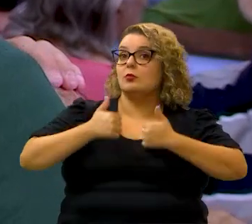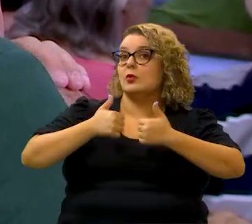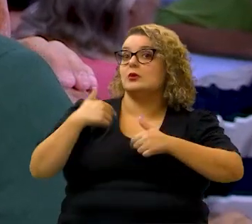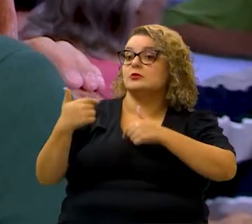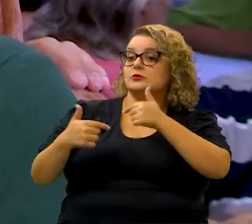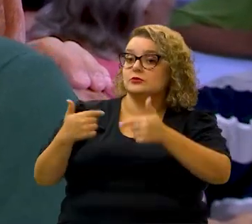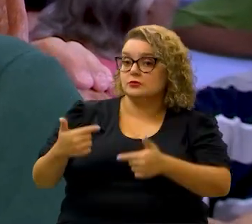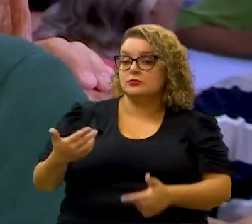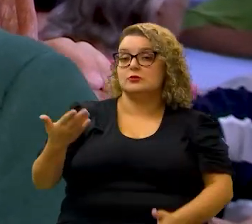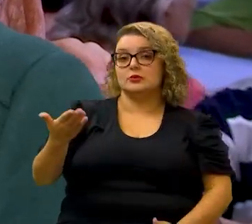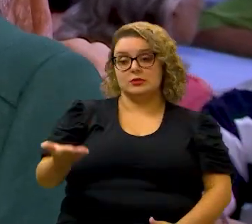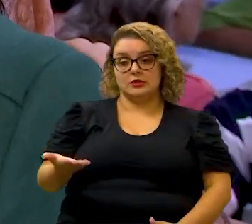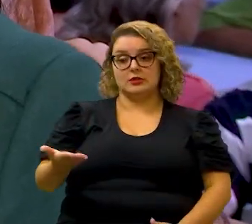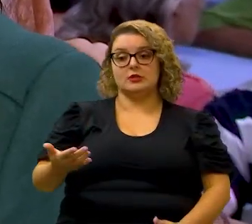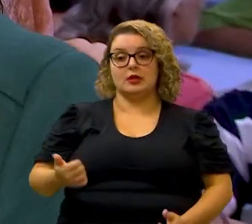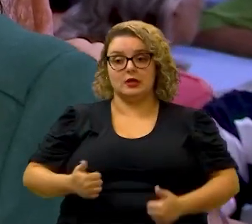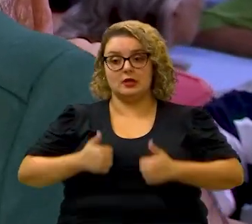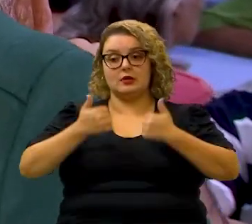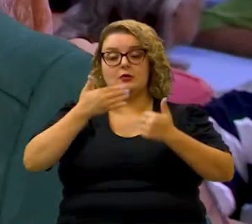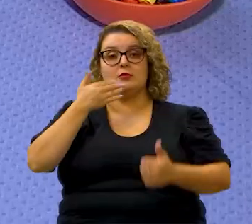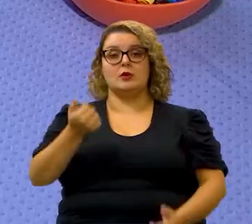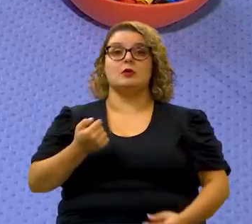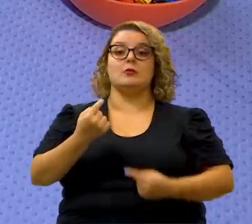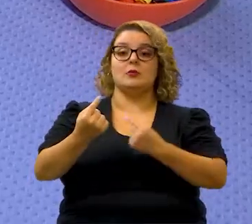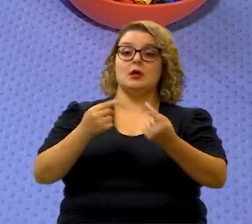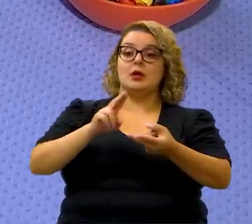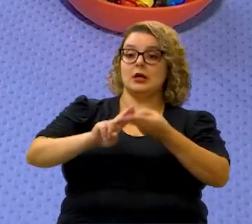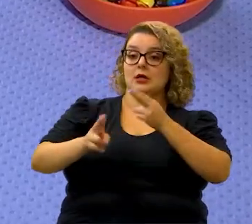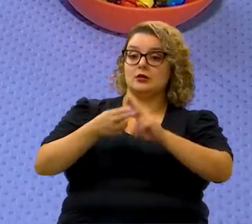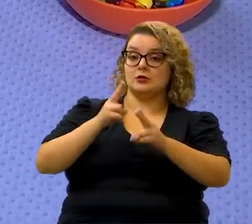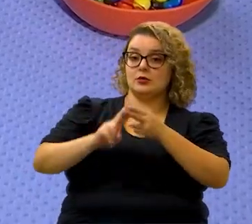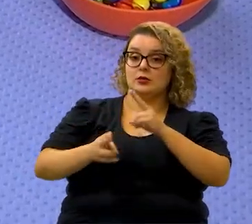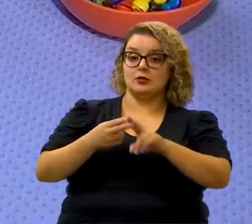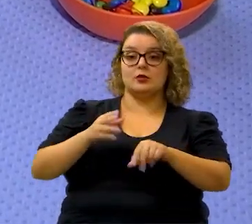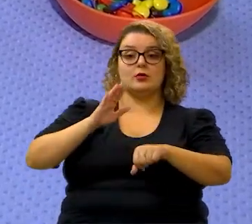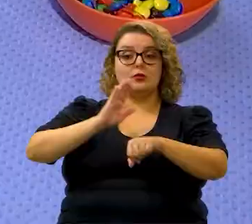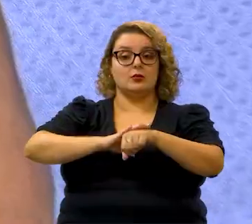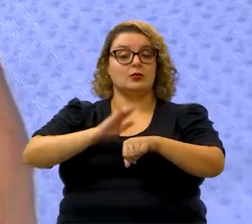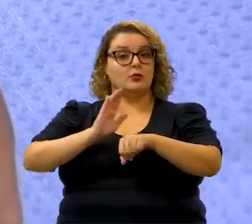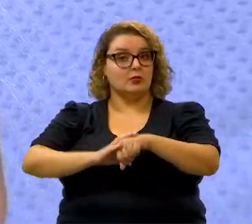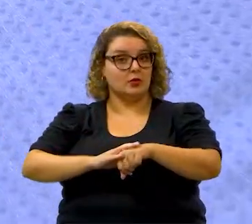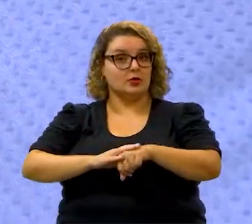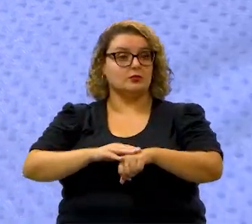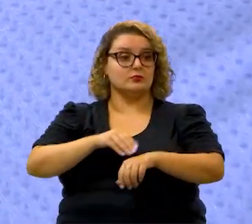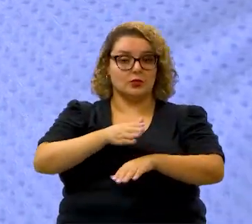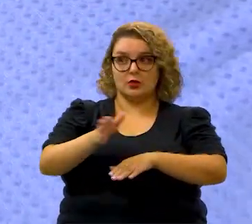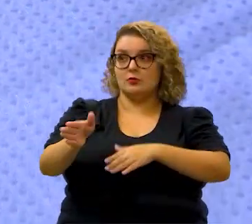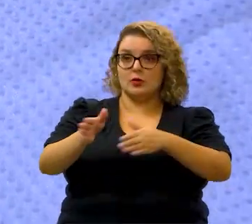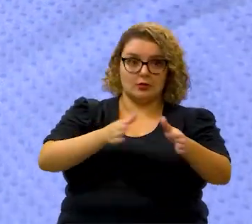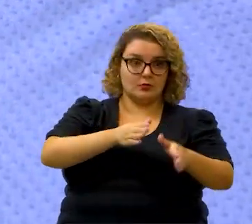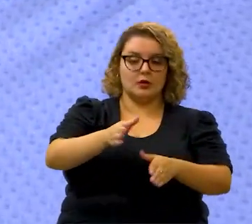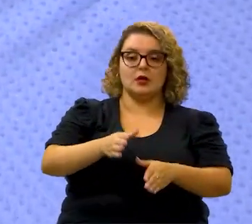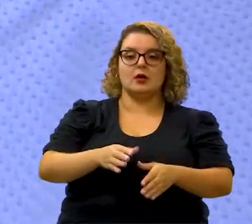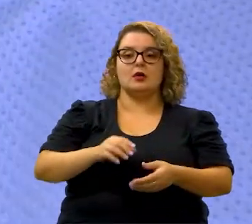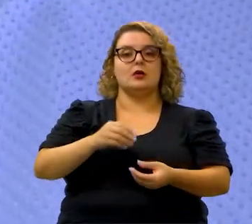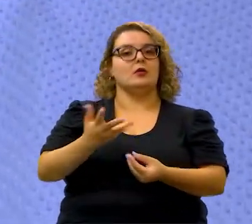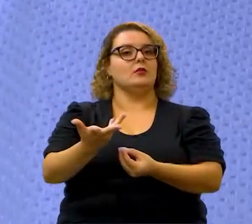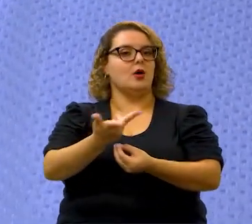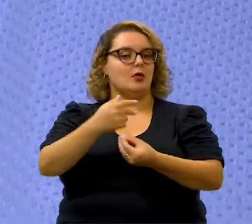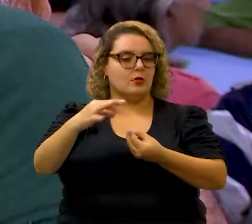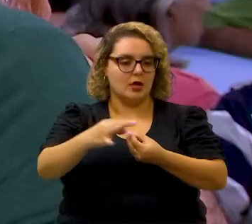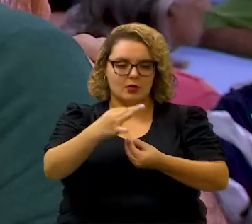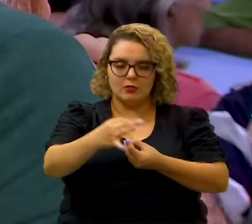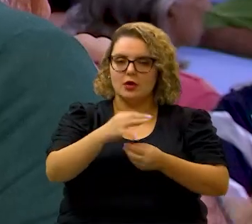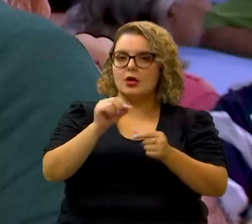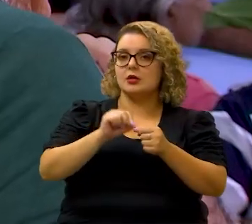eu trabalho com a autoestima deles, porque aí melhora a autoestima. Para cada habilidade, uma atividade direcionada. Eles desenvolvem